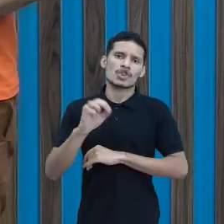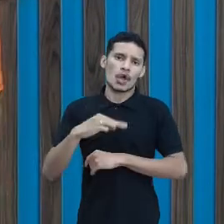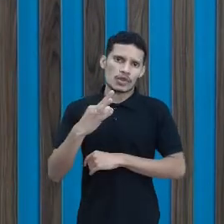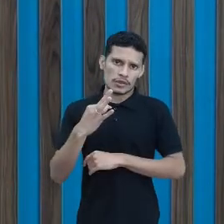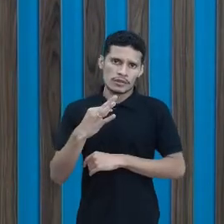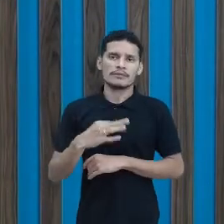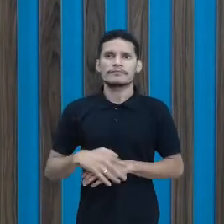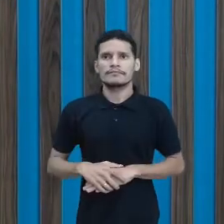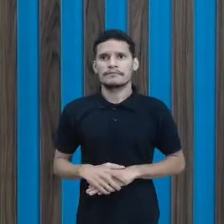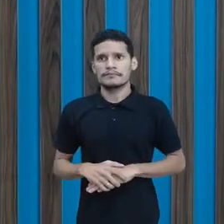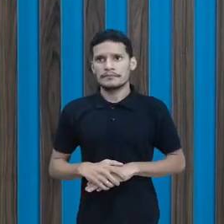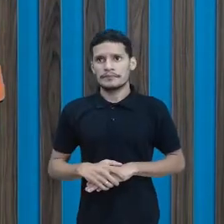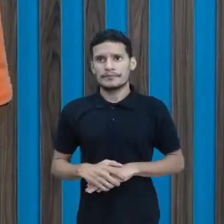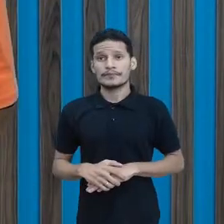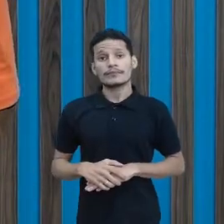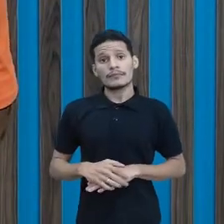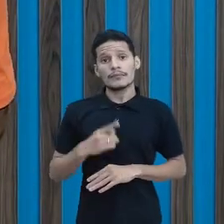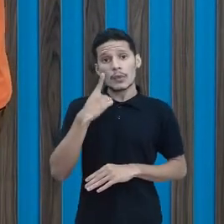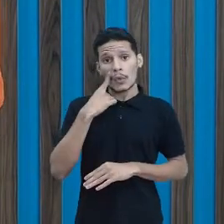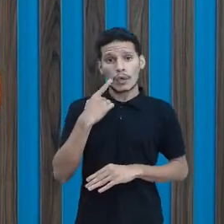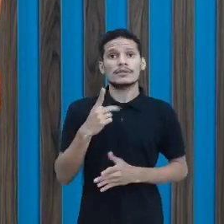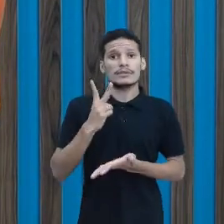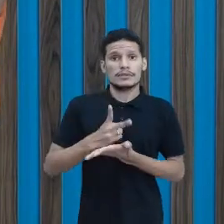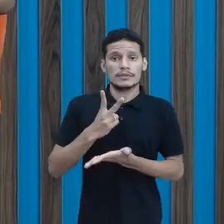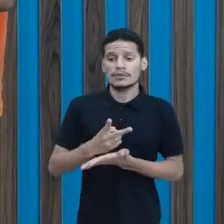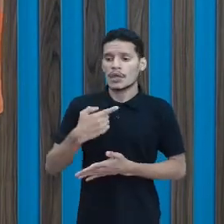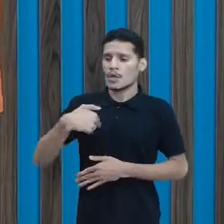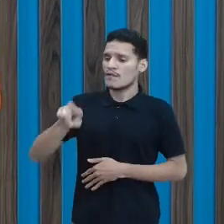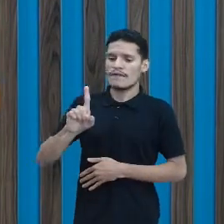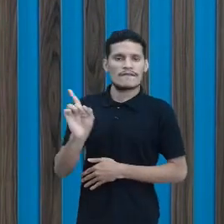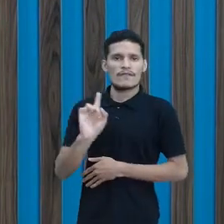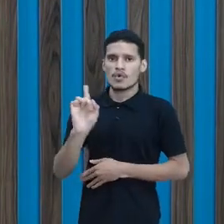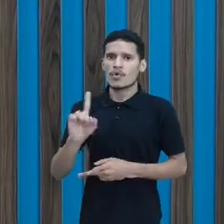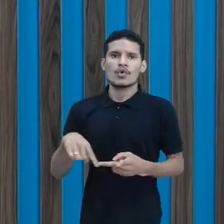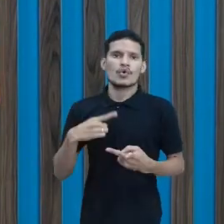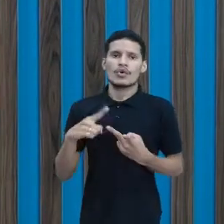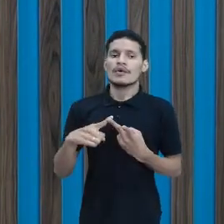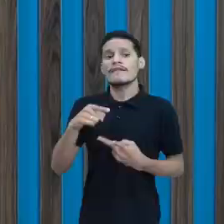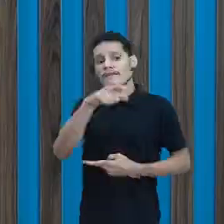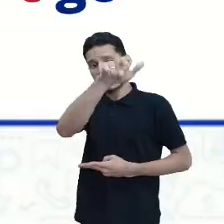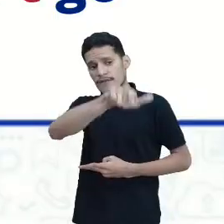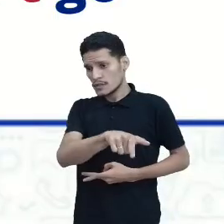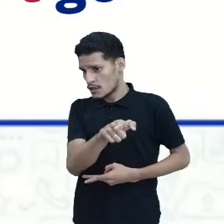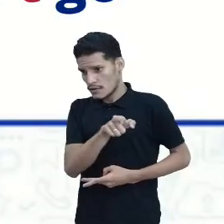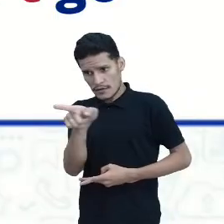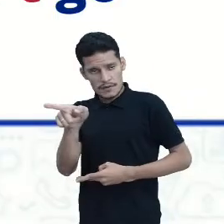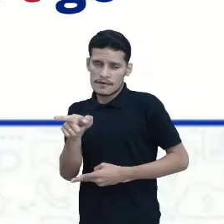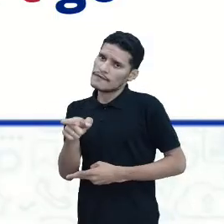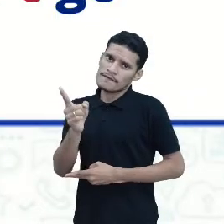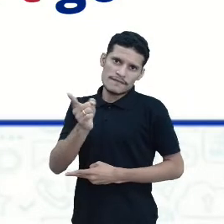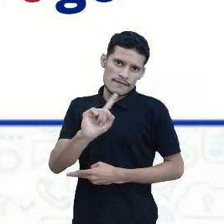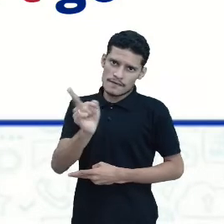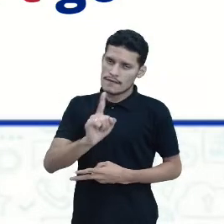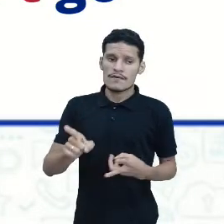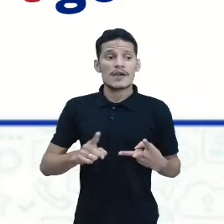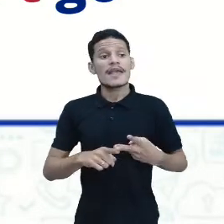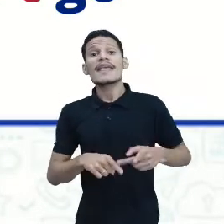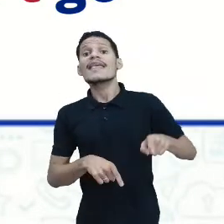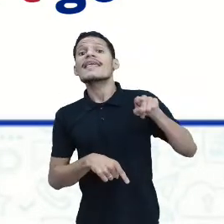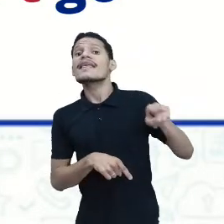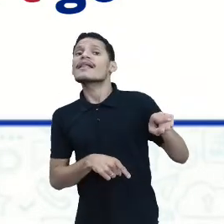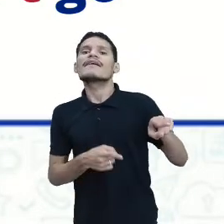certo? Seguindo com don't fica eu não vou, I don't go. Você não vai, you don't go. Ele não vai,